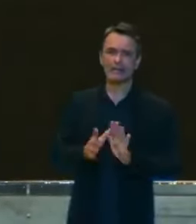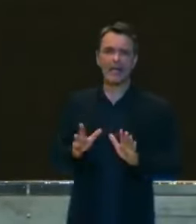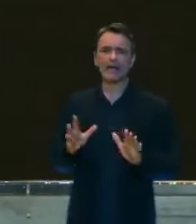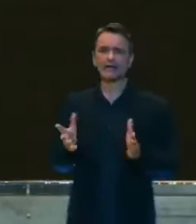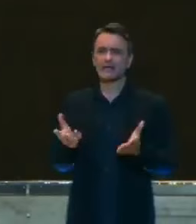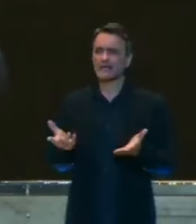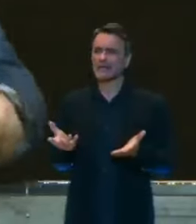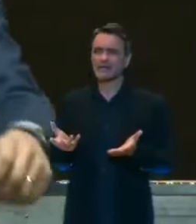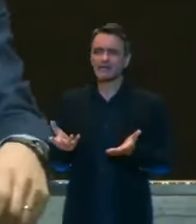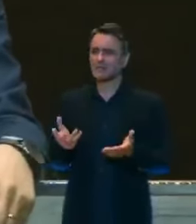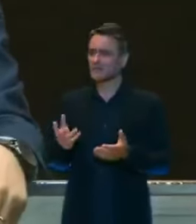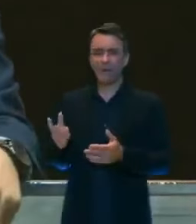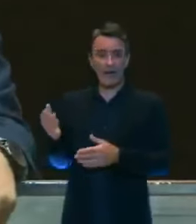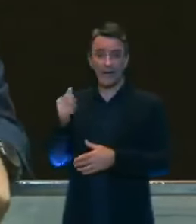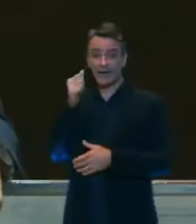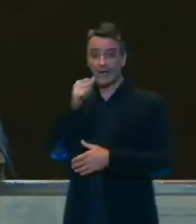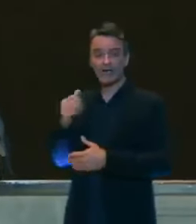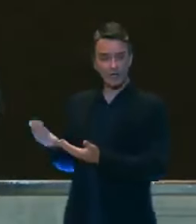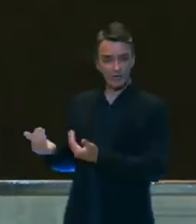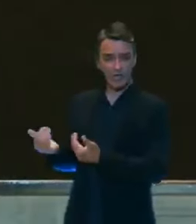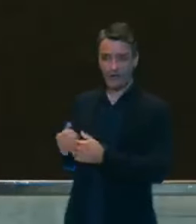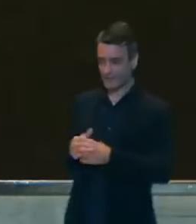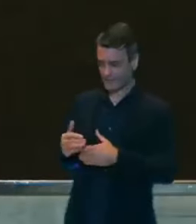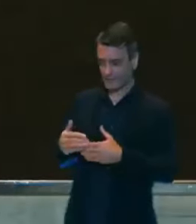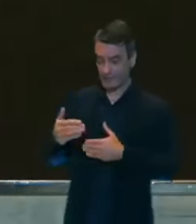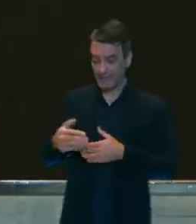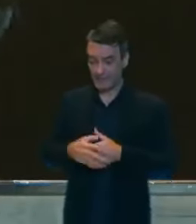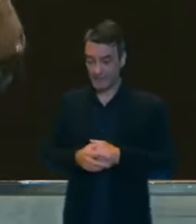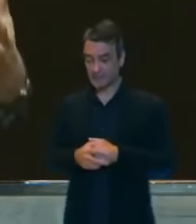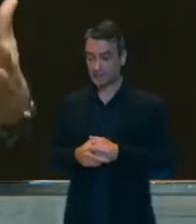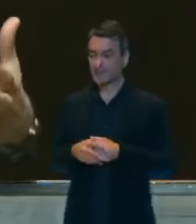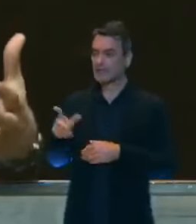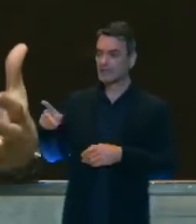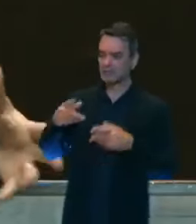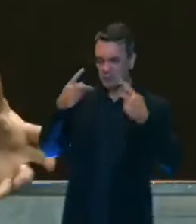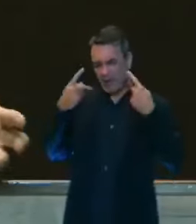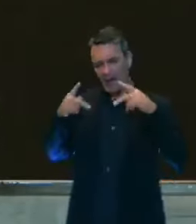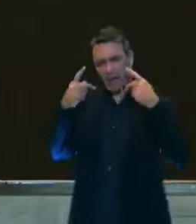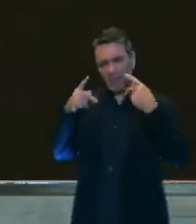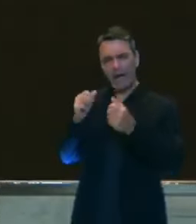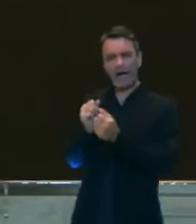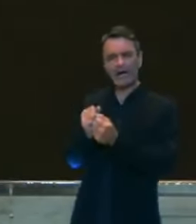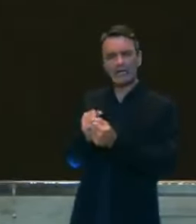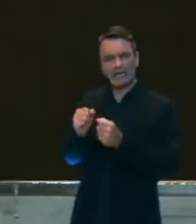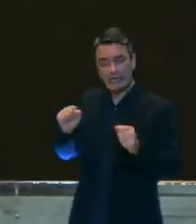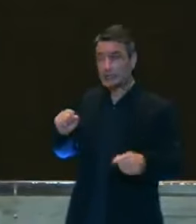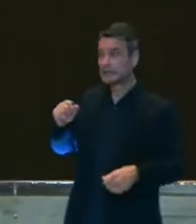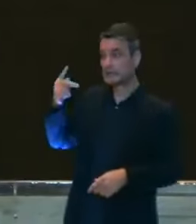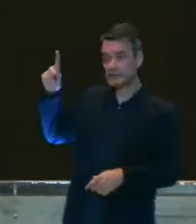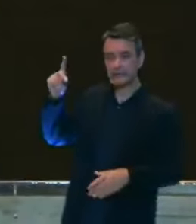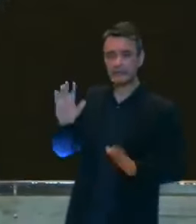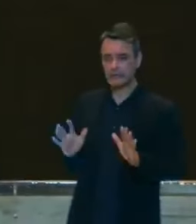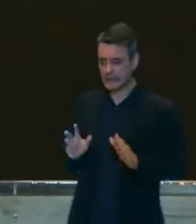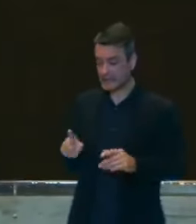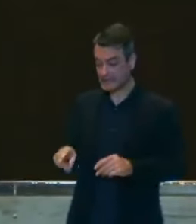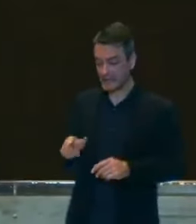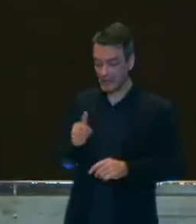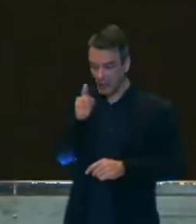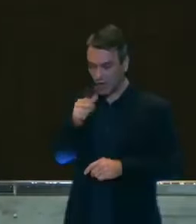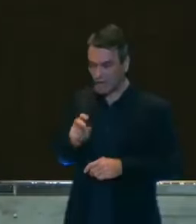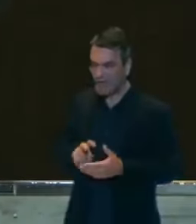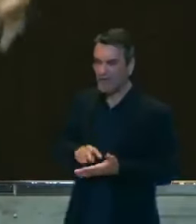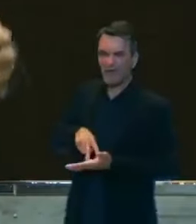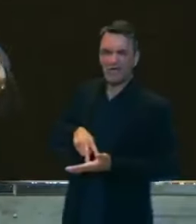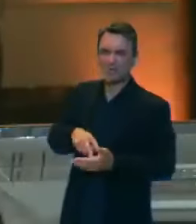nada, uma jovem na minha frente, ele falando da grandeza de Deus, ela levanta gritando e